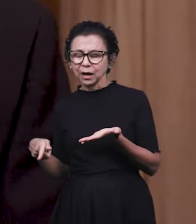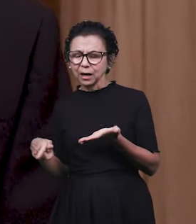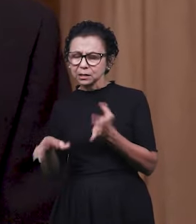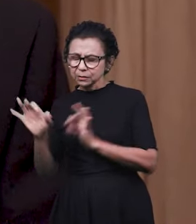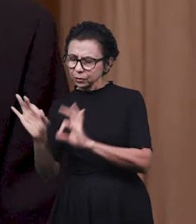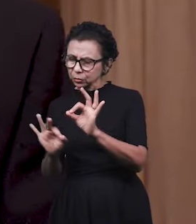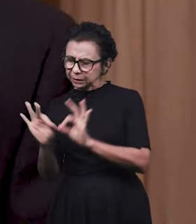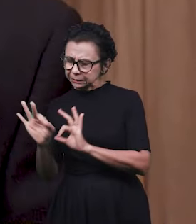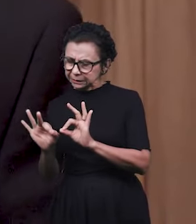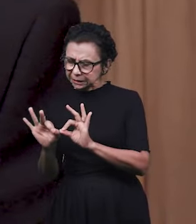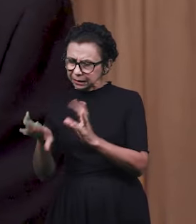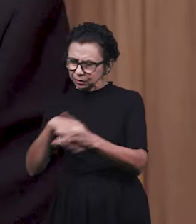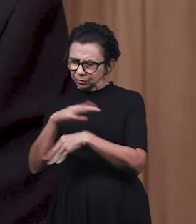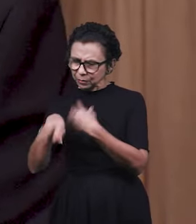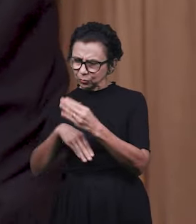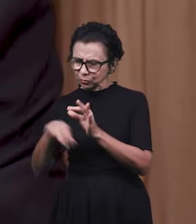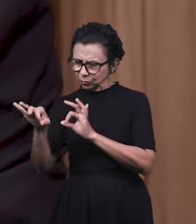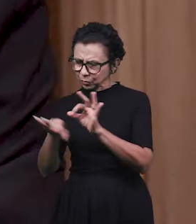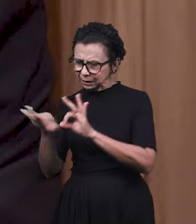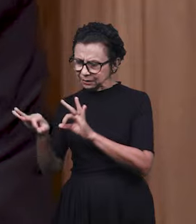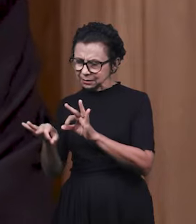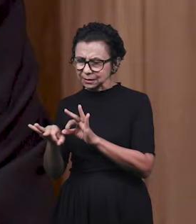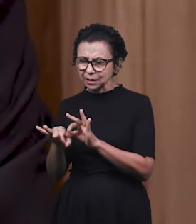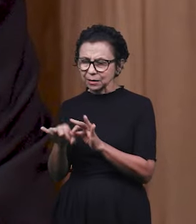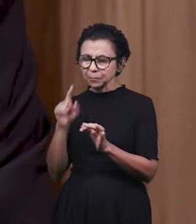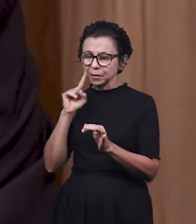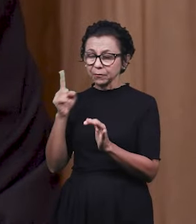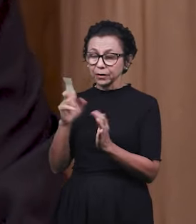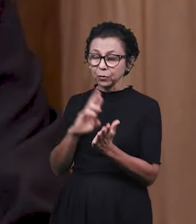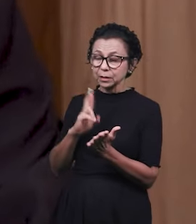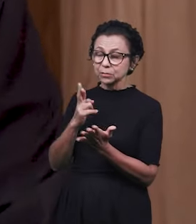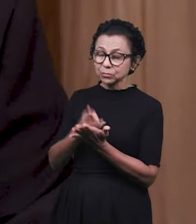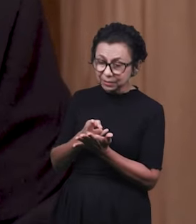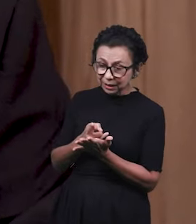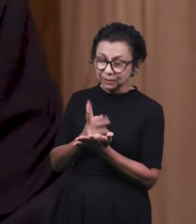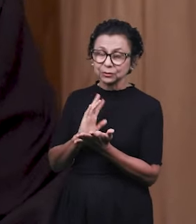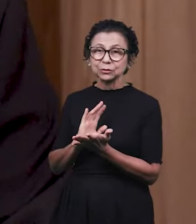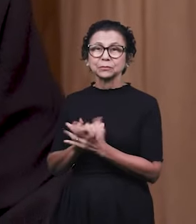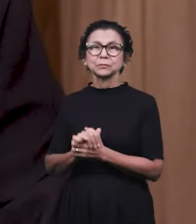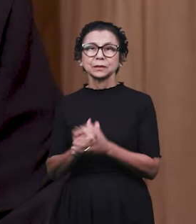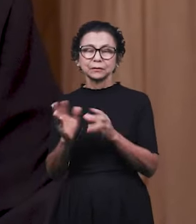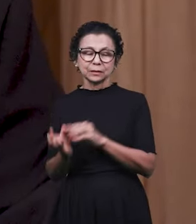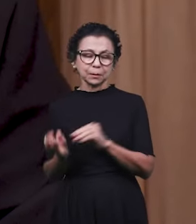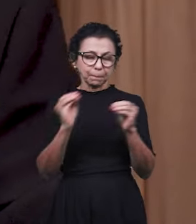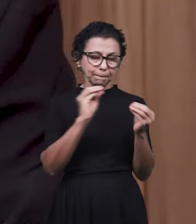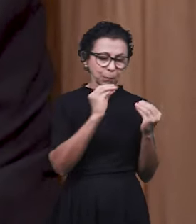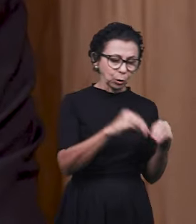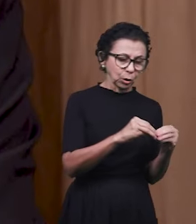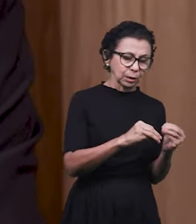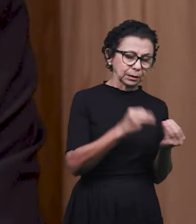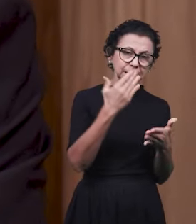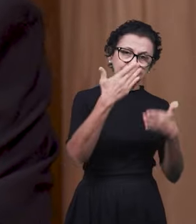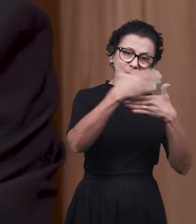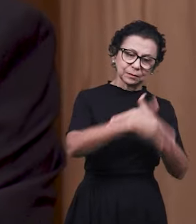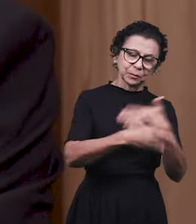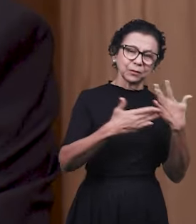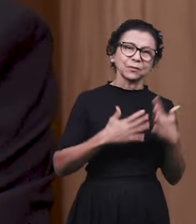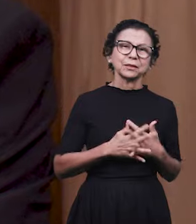organizar o raciocínio, porque também não adianta, vamos dizer assim, você ter um raciocínio caótico, mas se você não conseguir transportar na prova. E aí é o momento